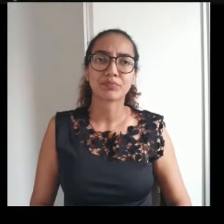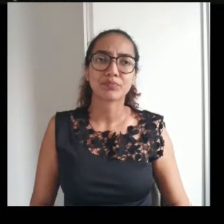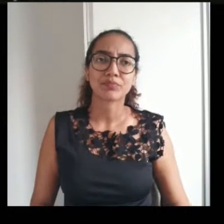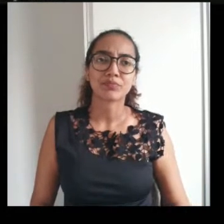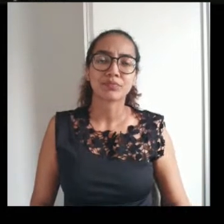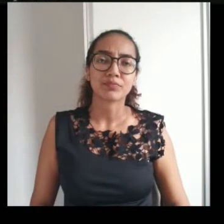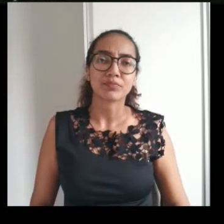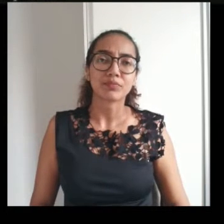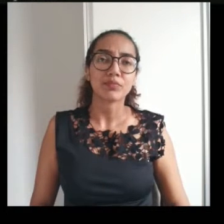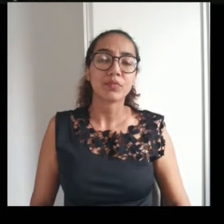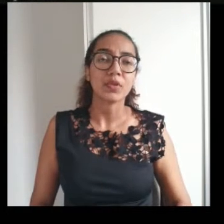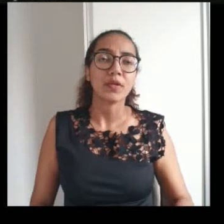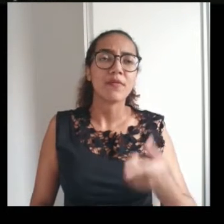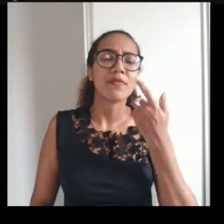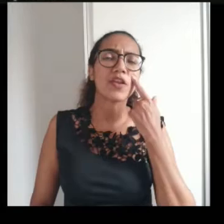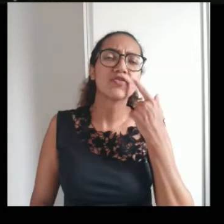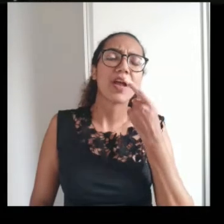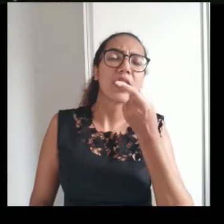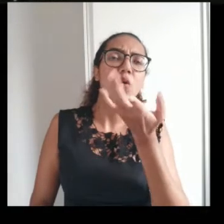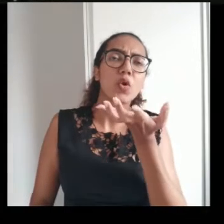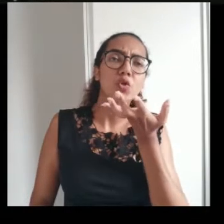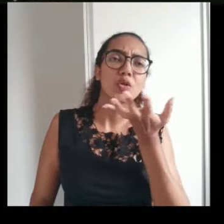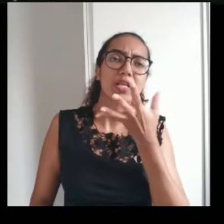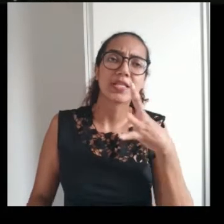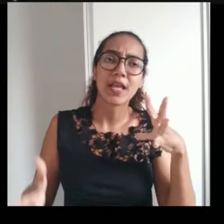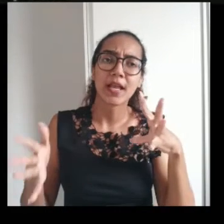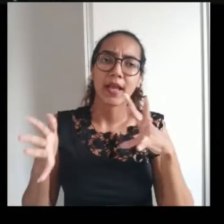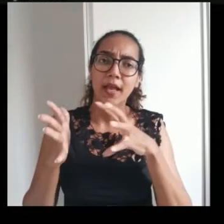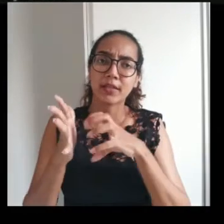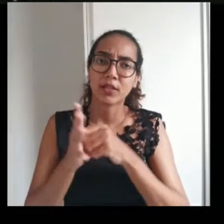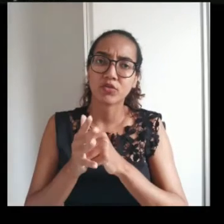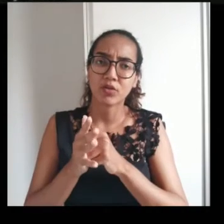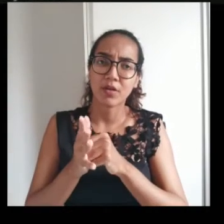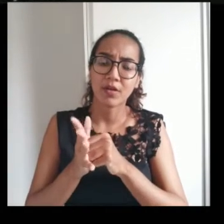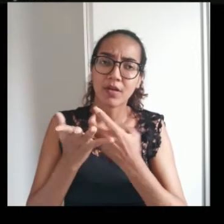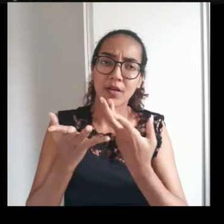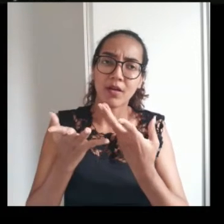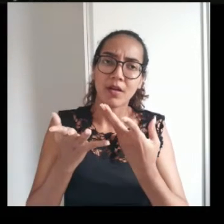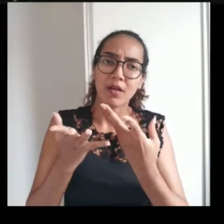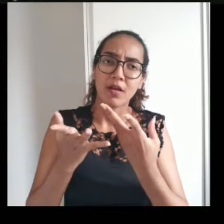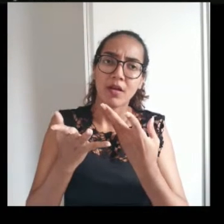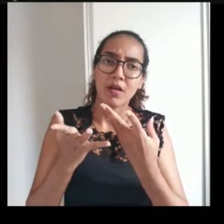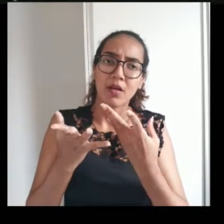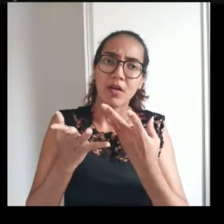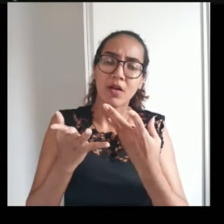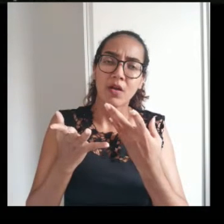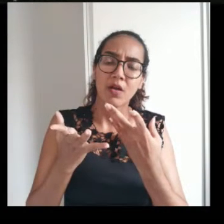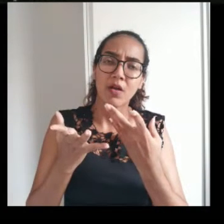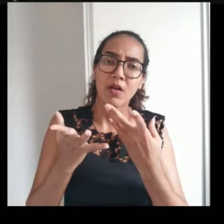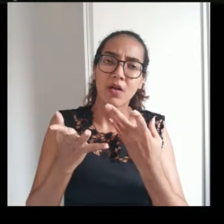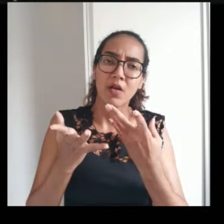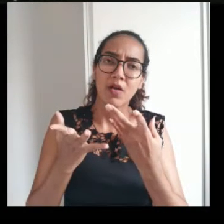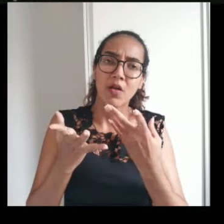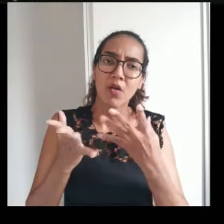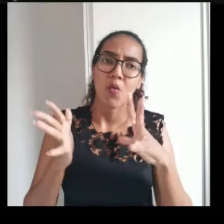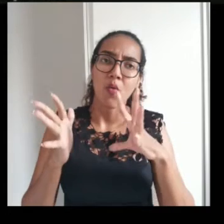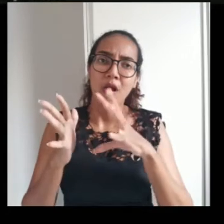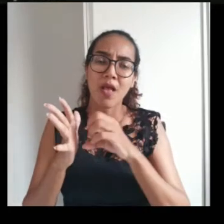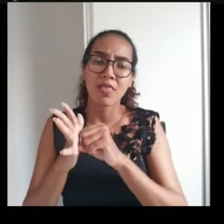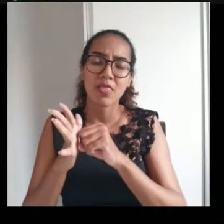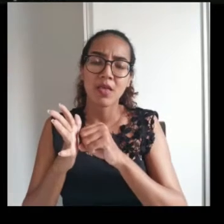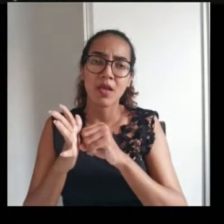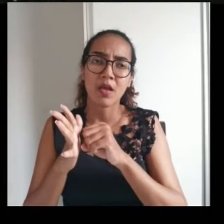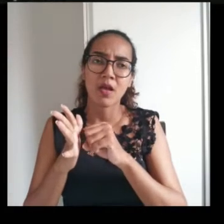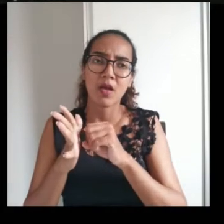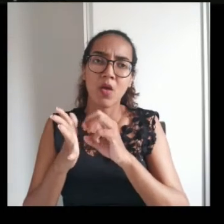quiser cadastrar, aí o cadastro vai para C e o programa, o método vai justamente